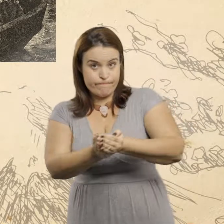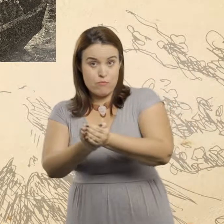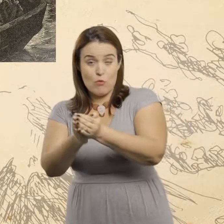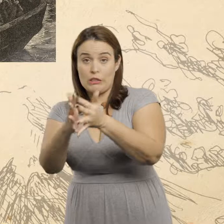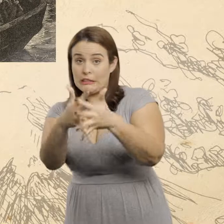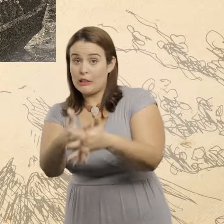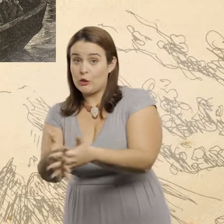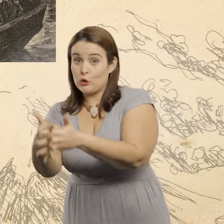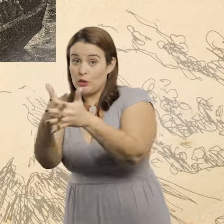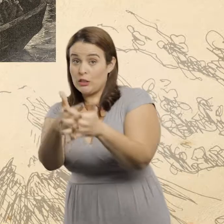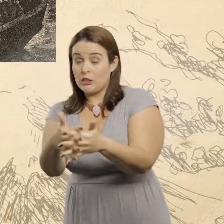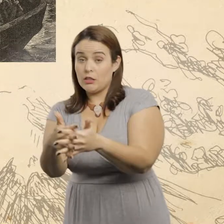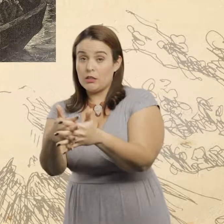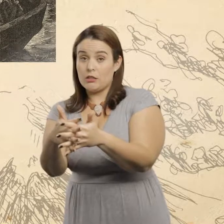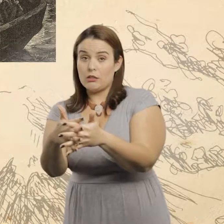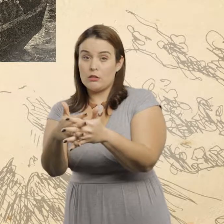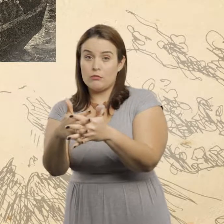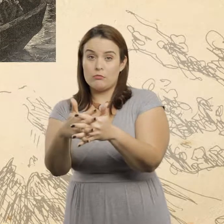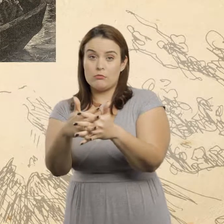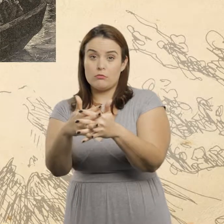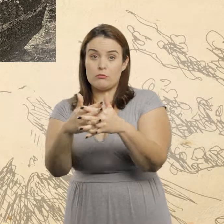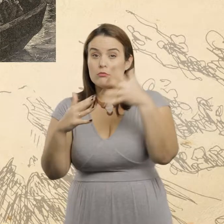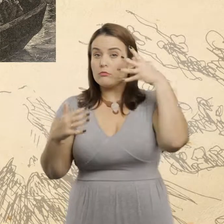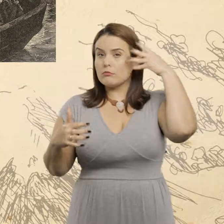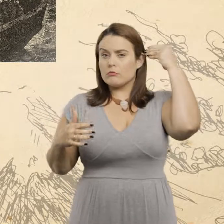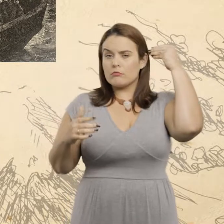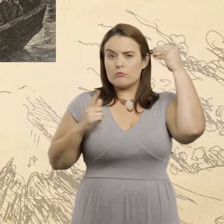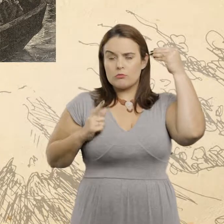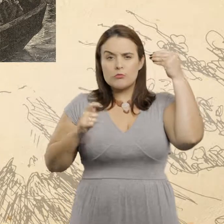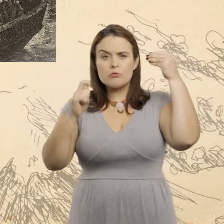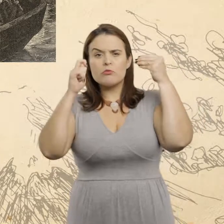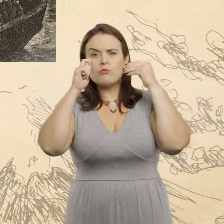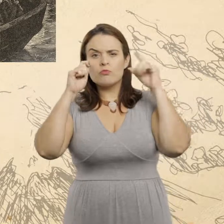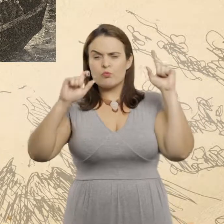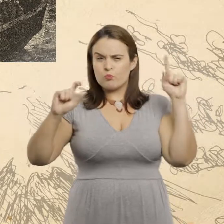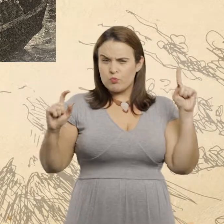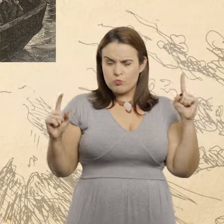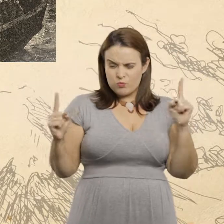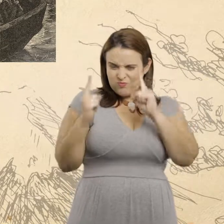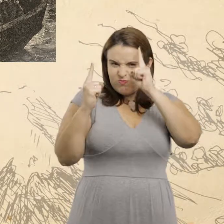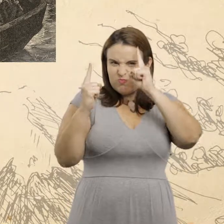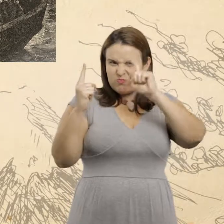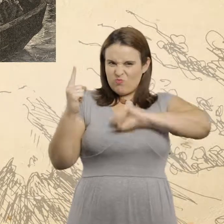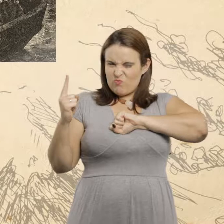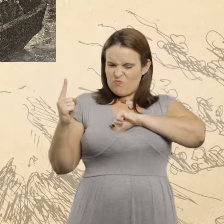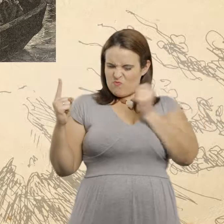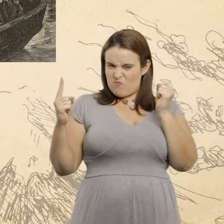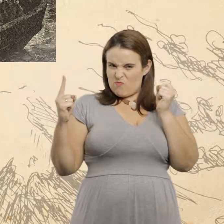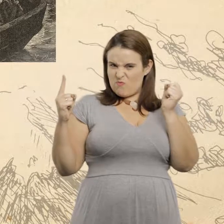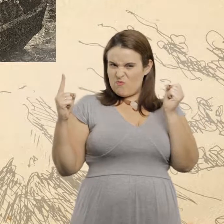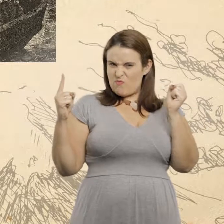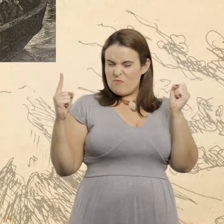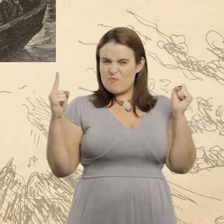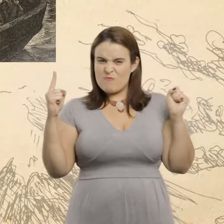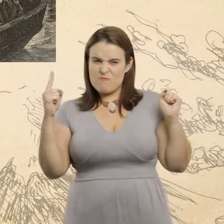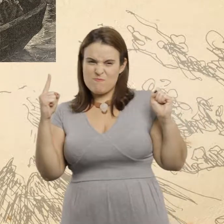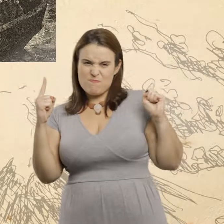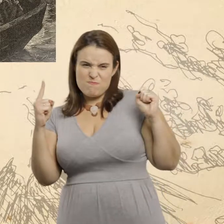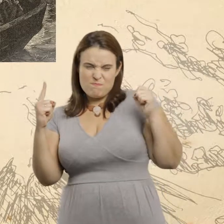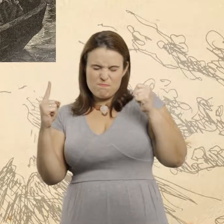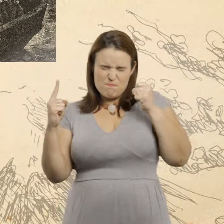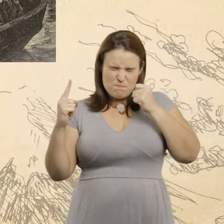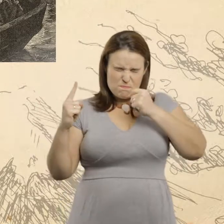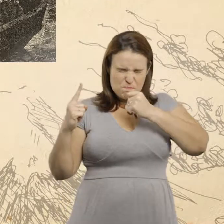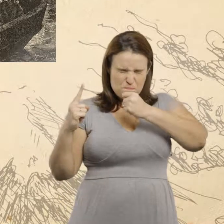que ia para os Estados Unidos. Passepartout ficou com muita raiva ao encontrar o detetive Fix. Passepartout